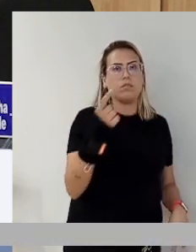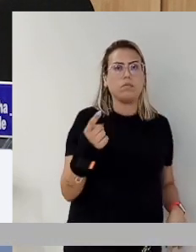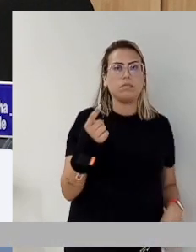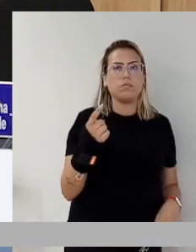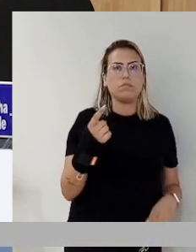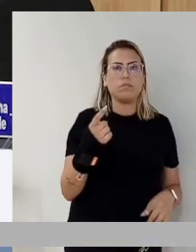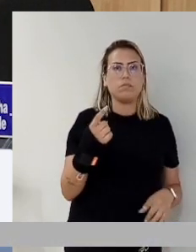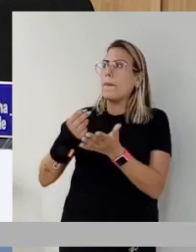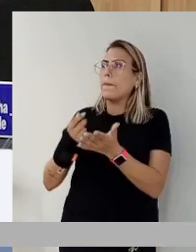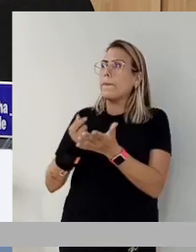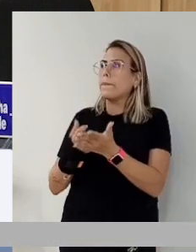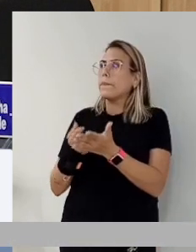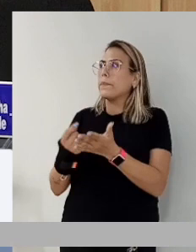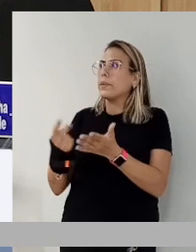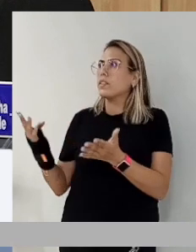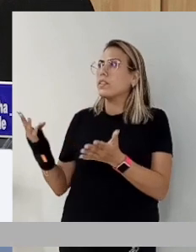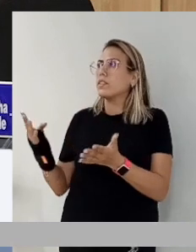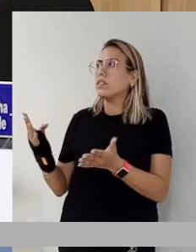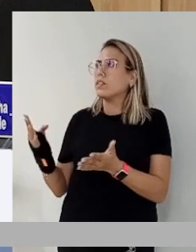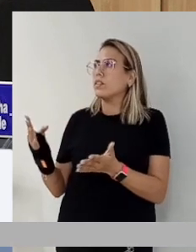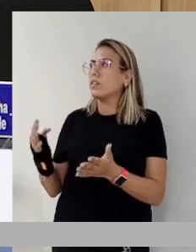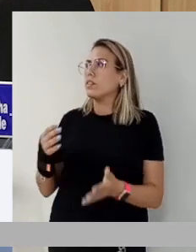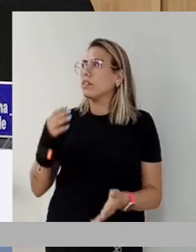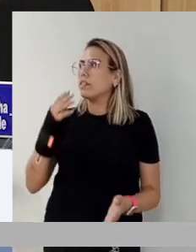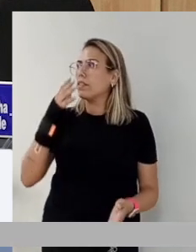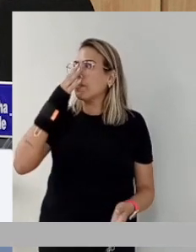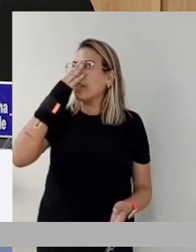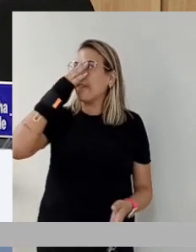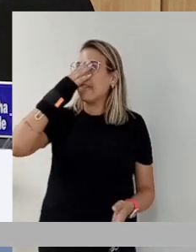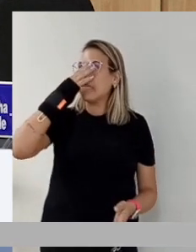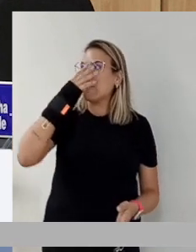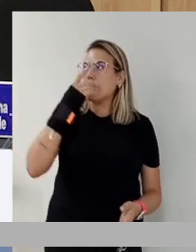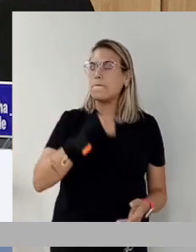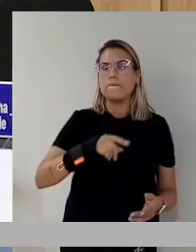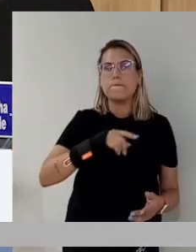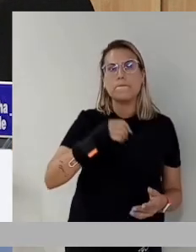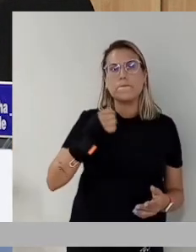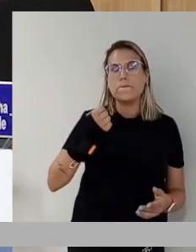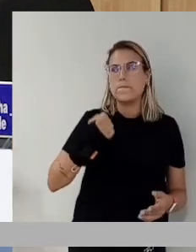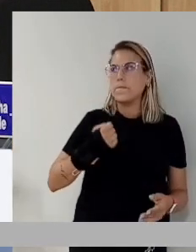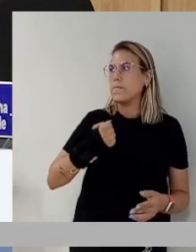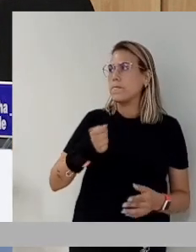números vamos para os números eu discuto com qualquer um vamos para os